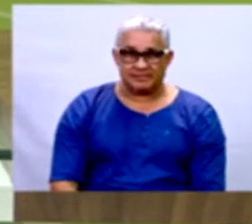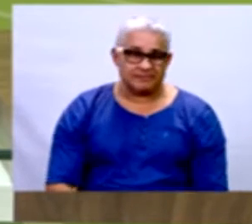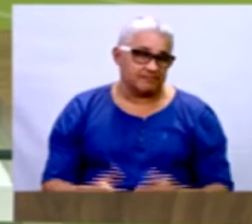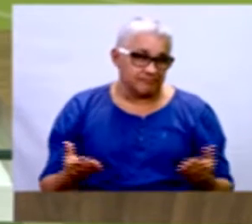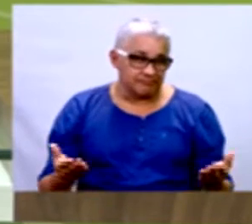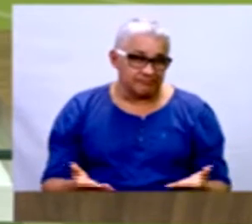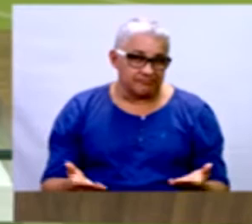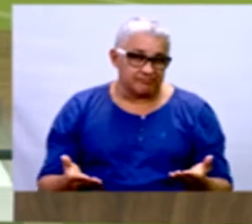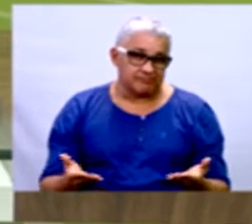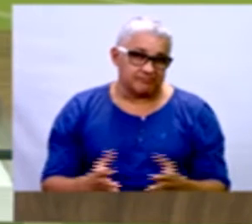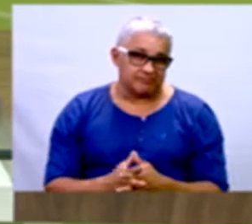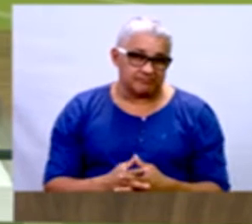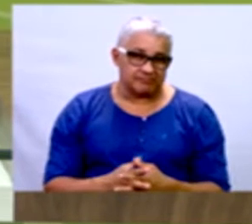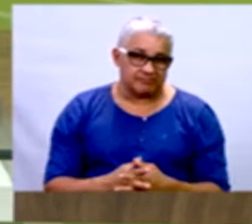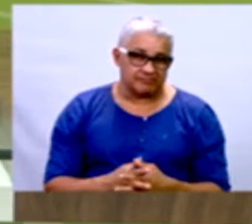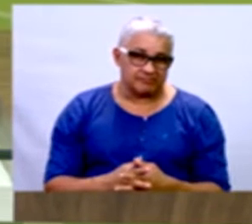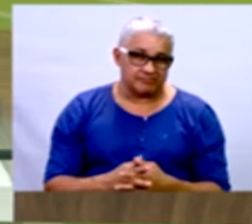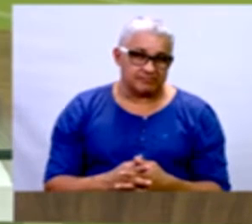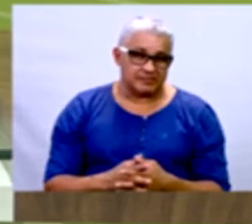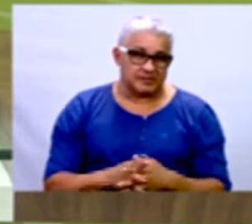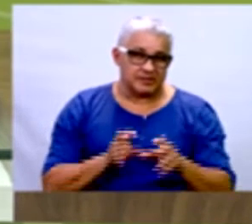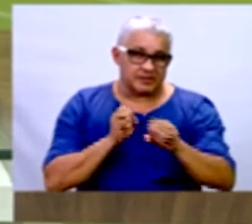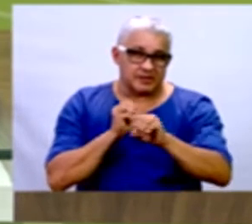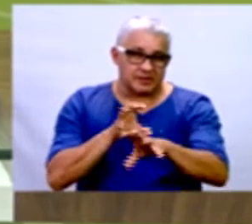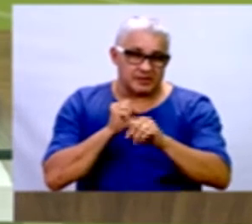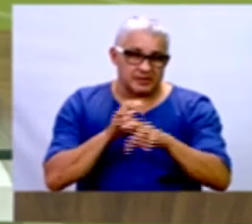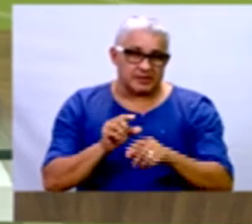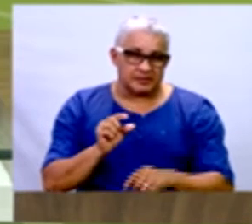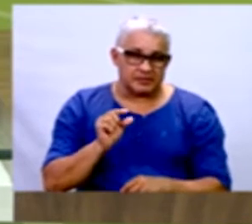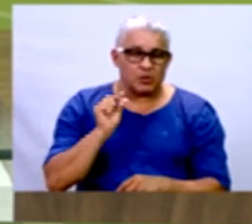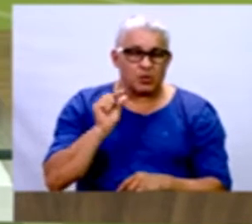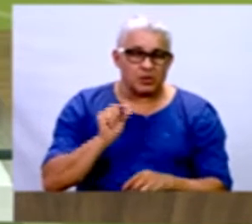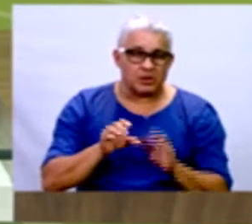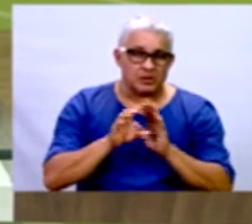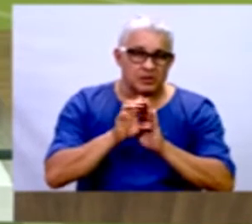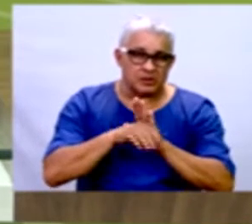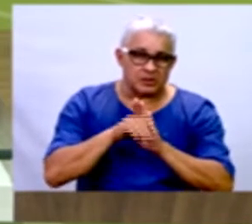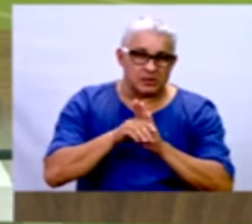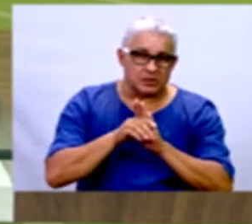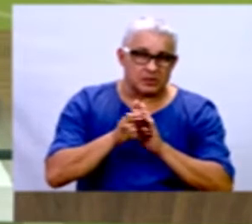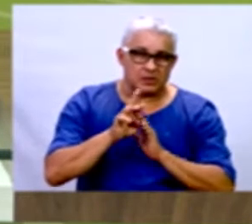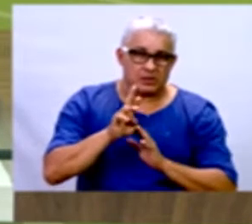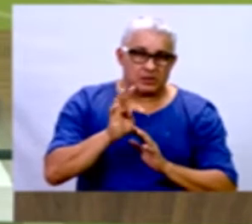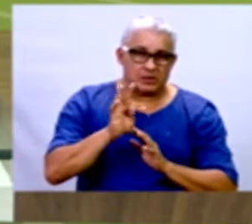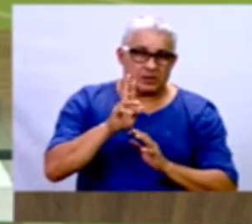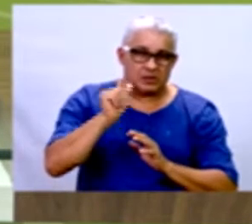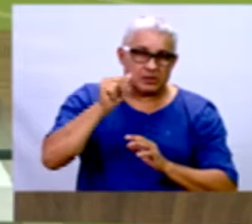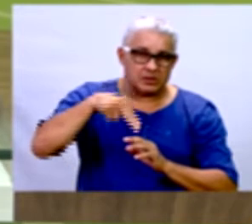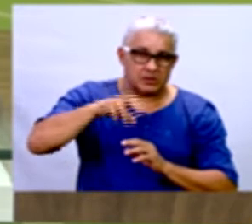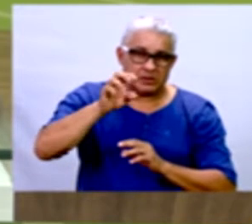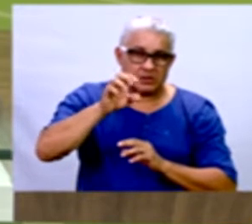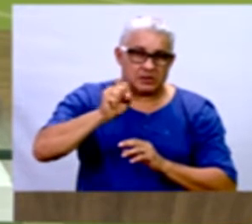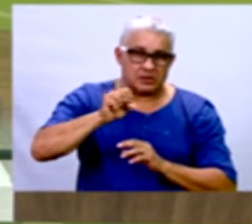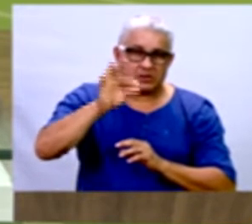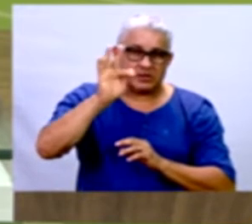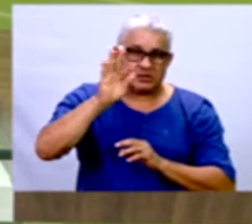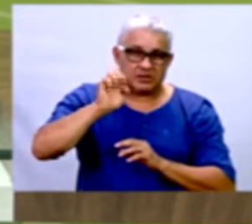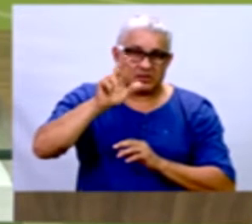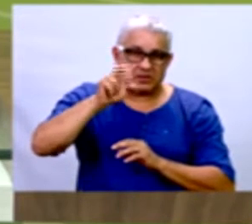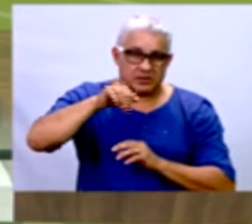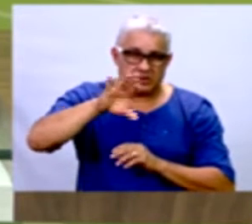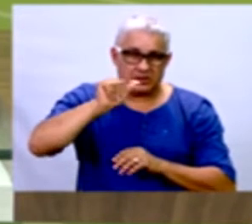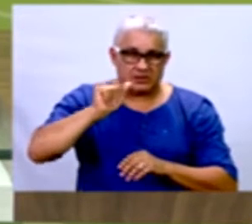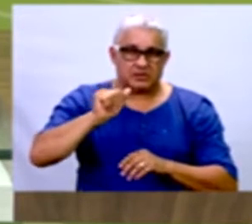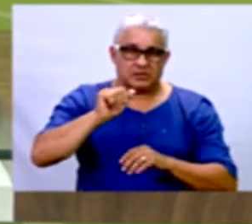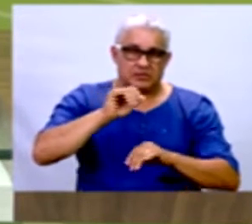Hoje a gente vai trabalhar um pouco com conceitos de transferência de informações e o